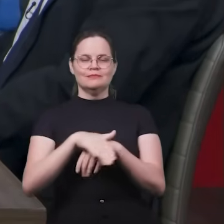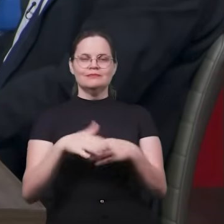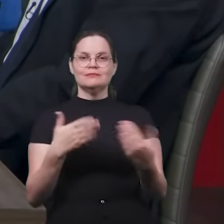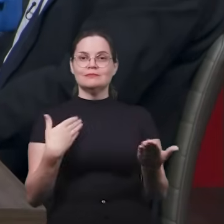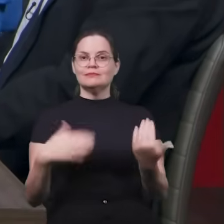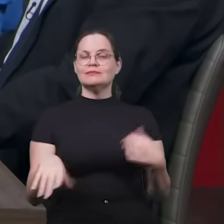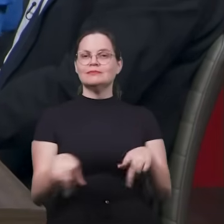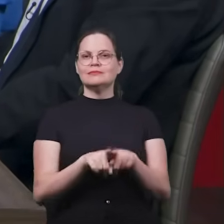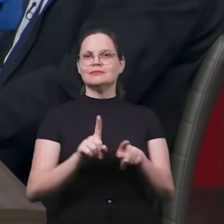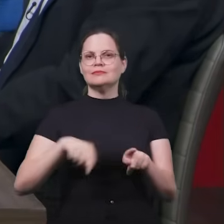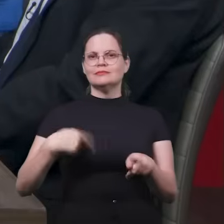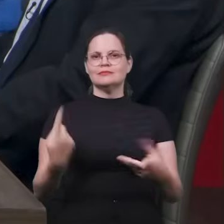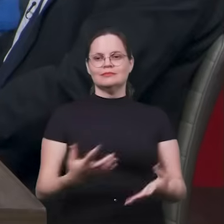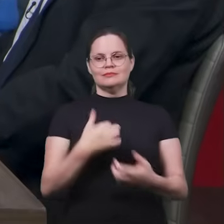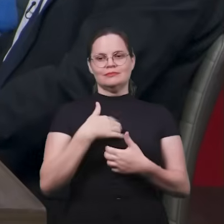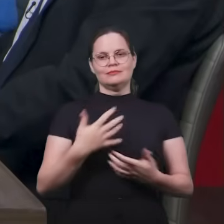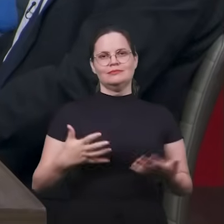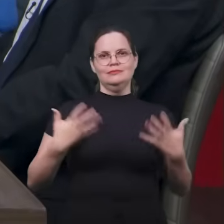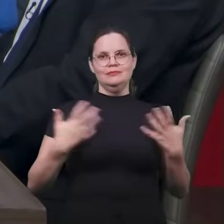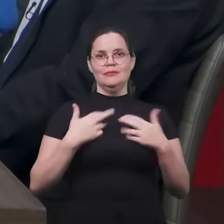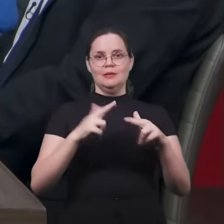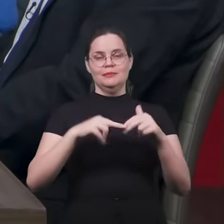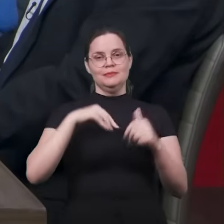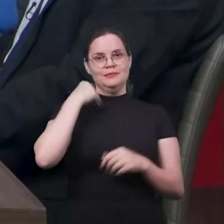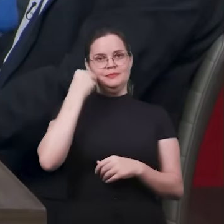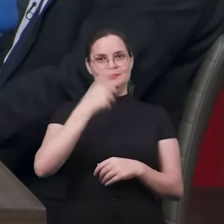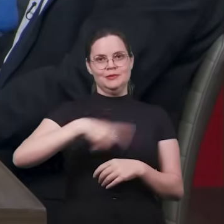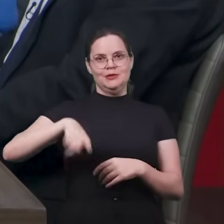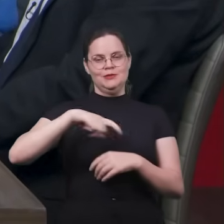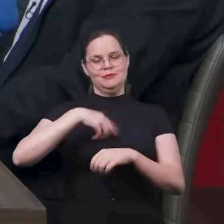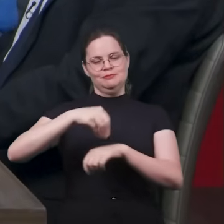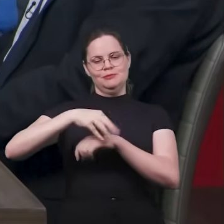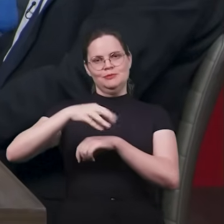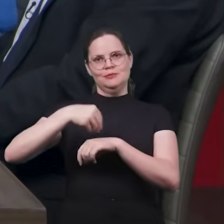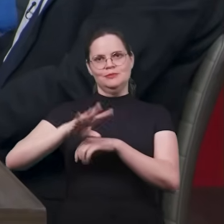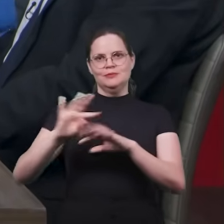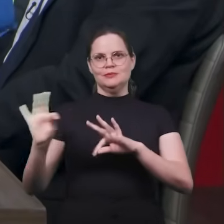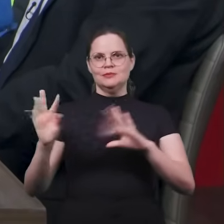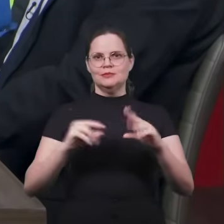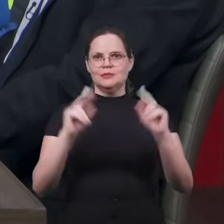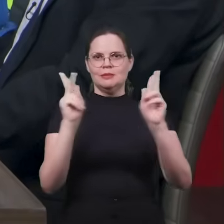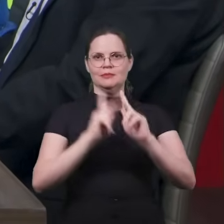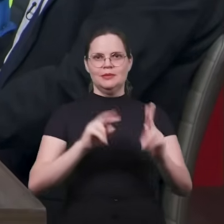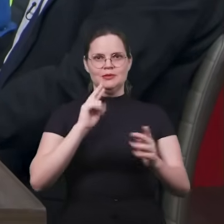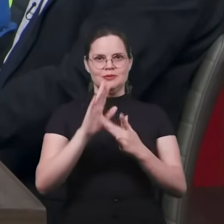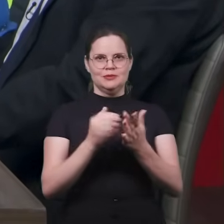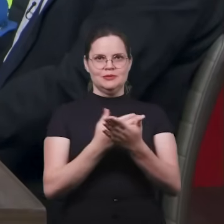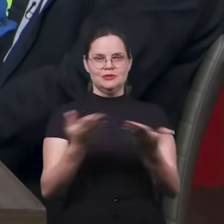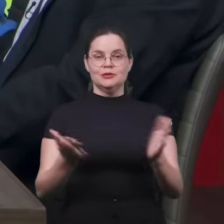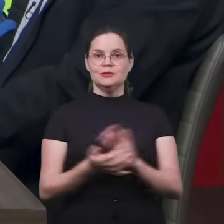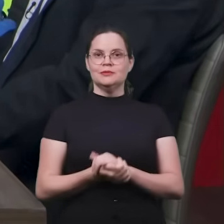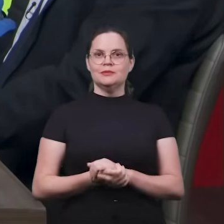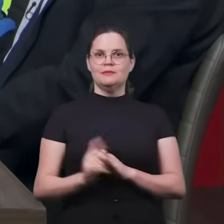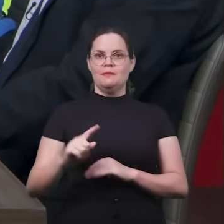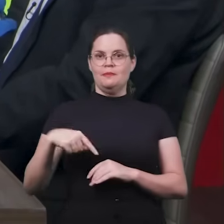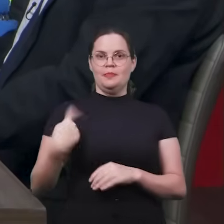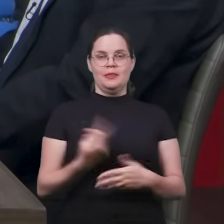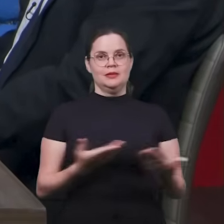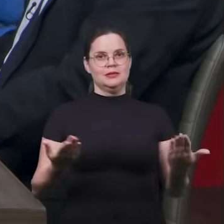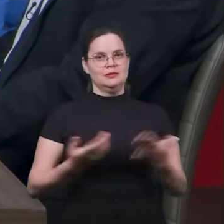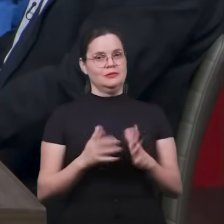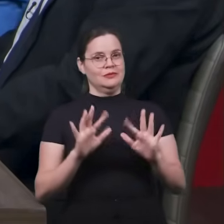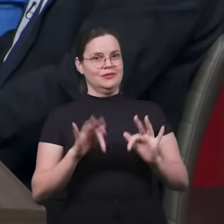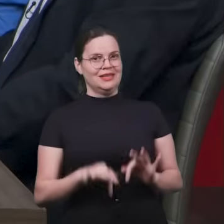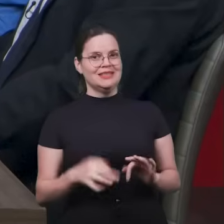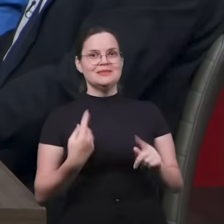e também de nos alegrar pelas experiências que vocês compartilharam aqui. A paz do Senhor. Nós já vamos ficando, infelizmente, não é,